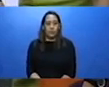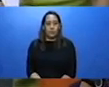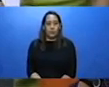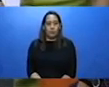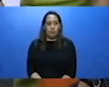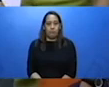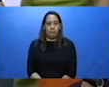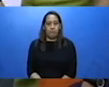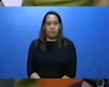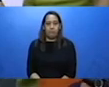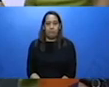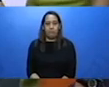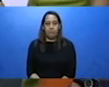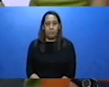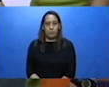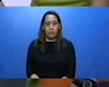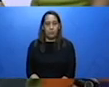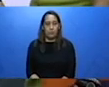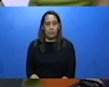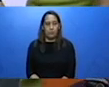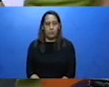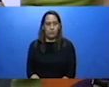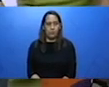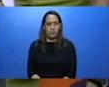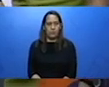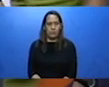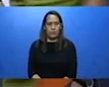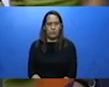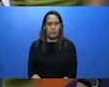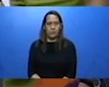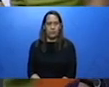superfície do gelo.